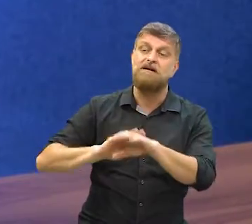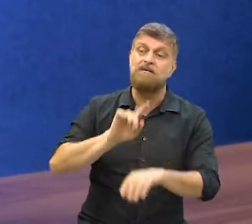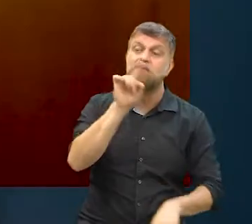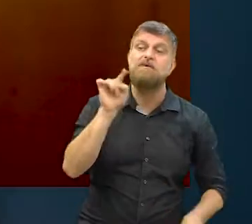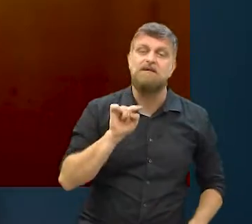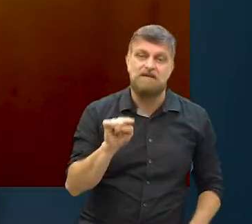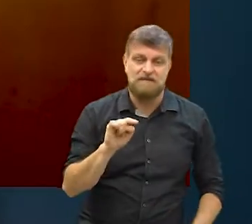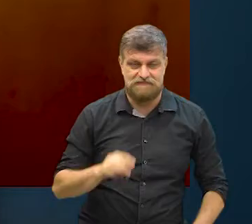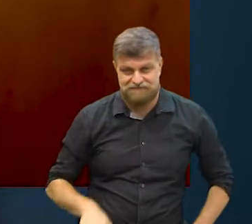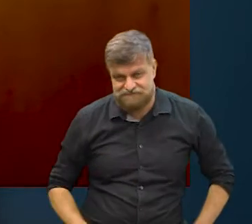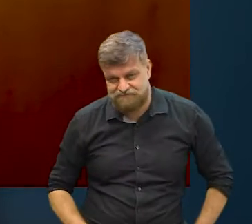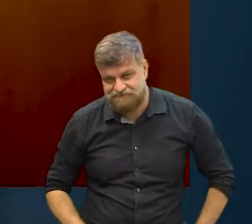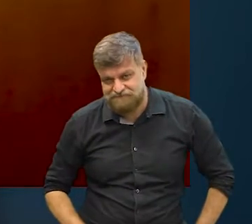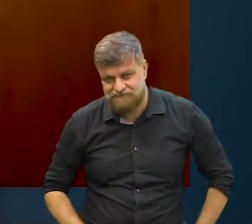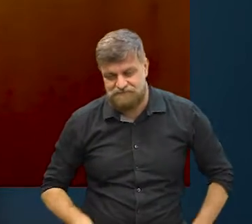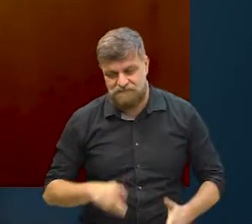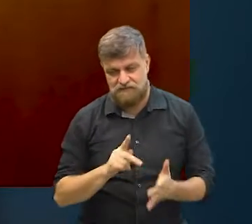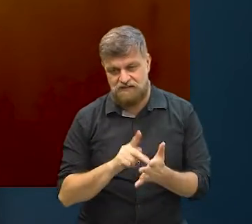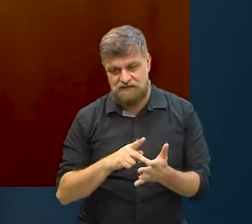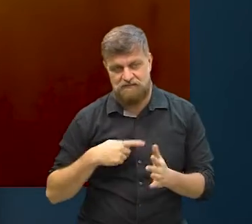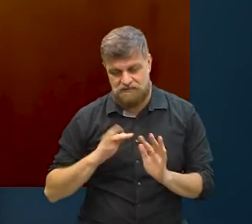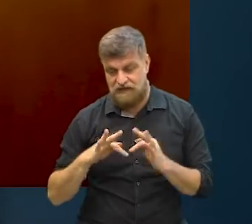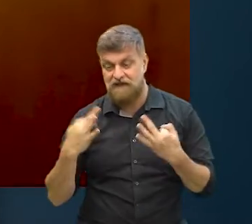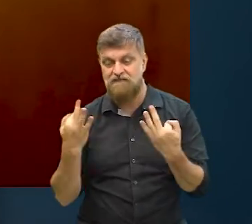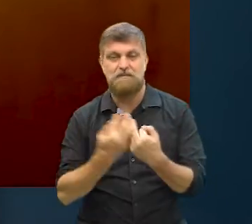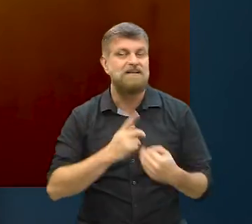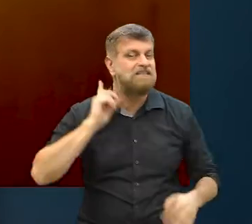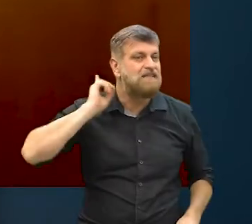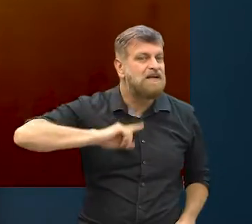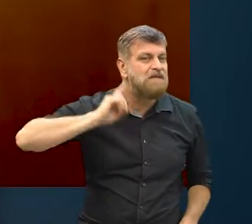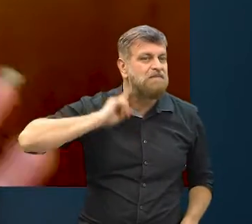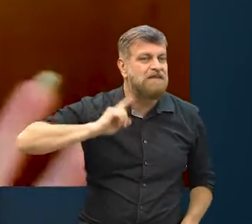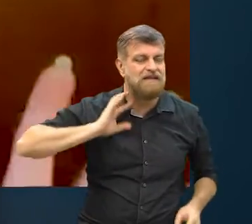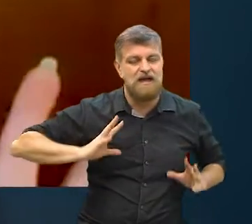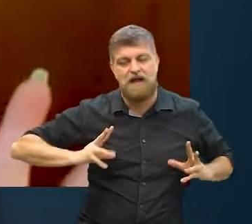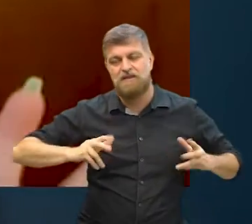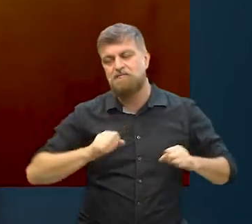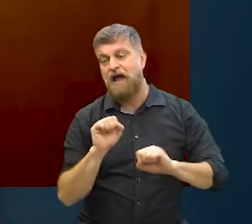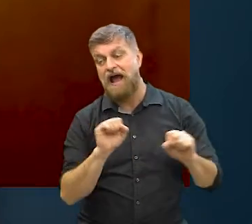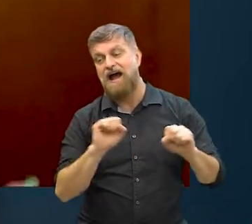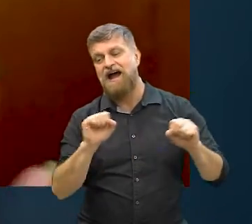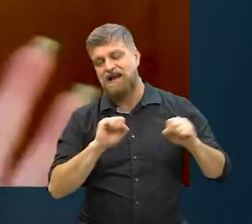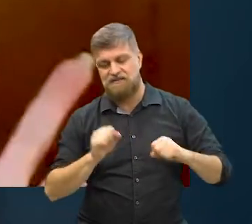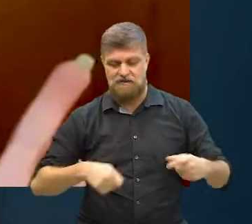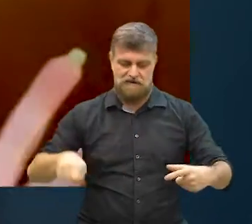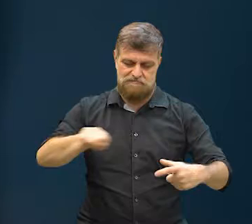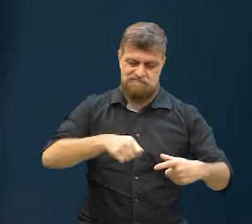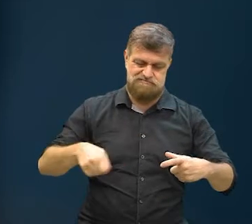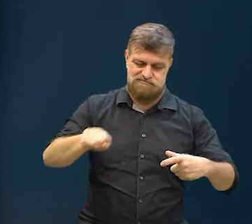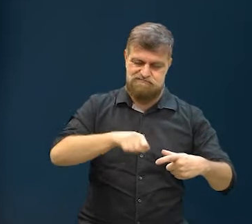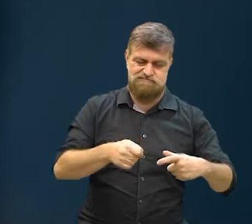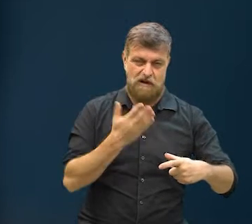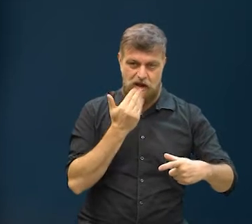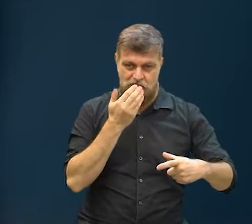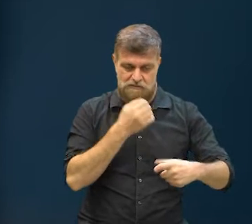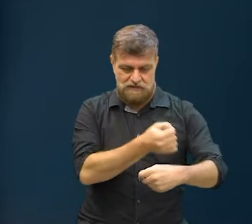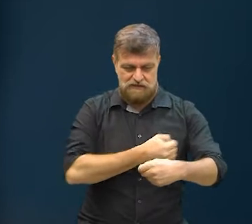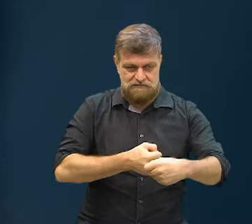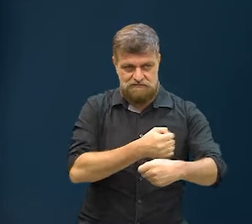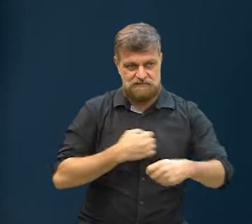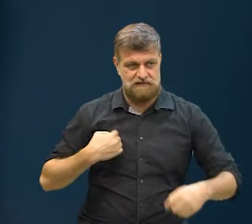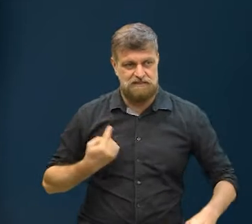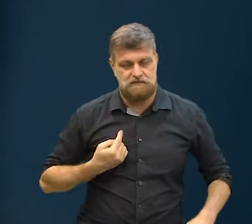gente. Na verdade, a minha família é uma família mineira, todo mundo adora cozinhar. Meu pai adora cozinhar. E a gente teve que